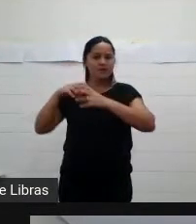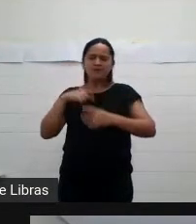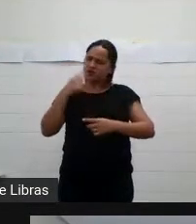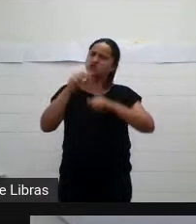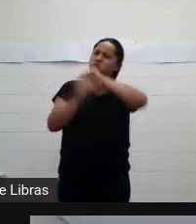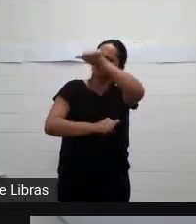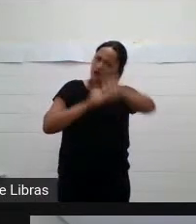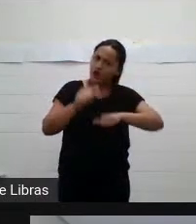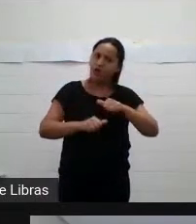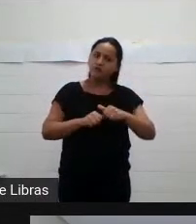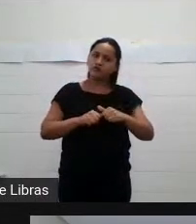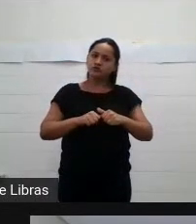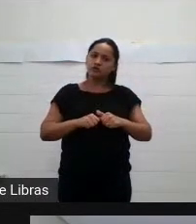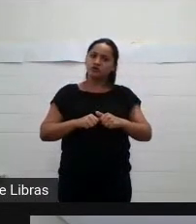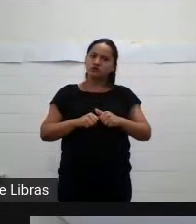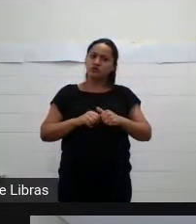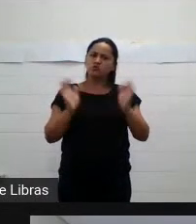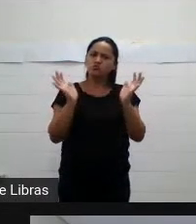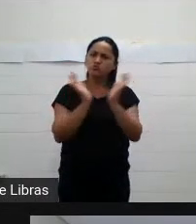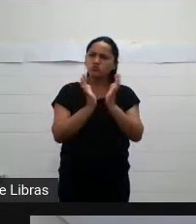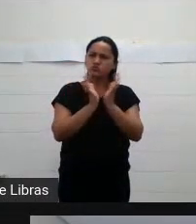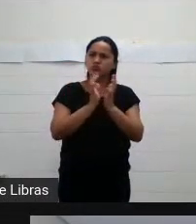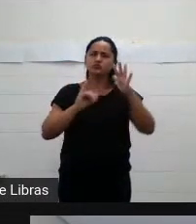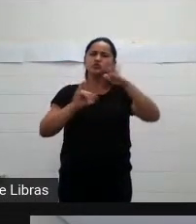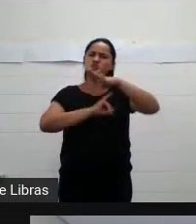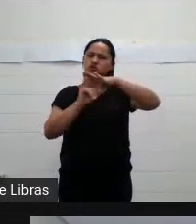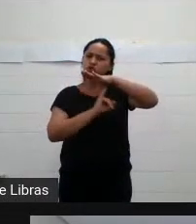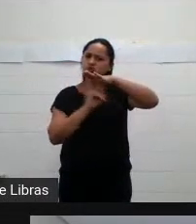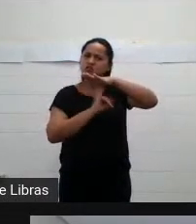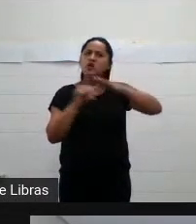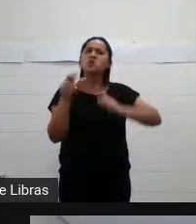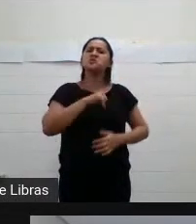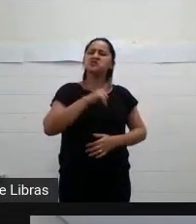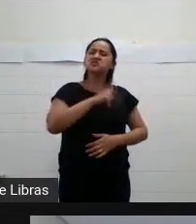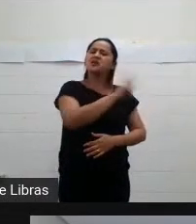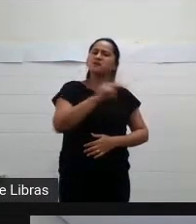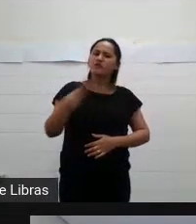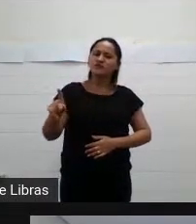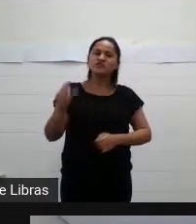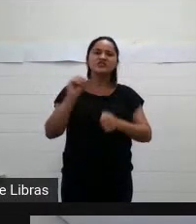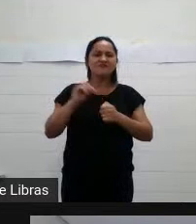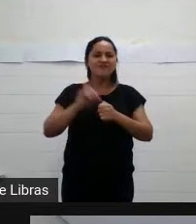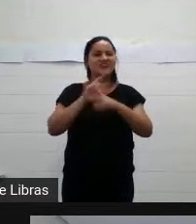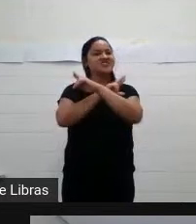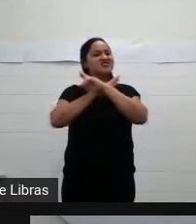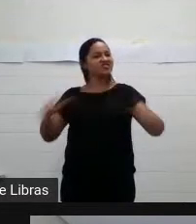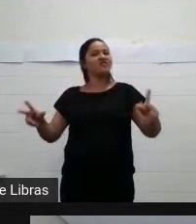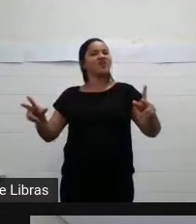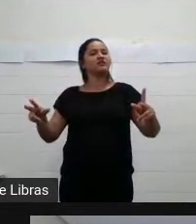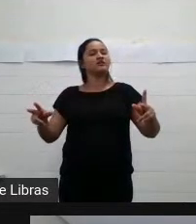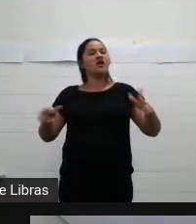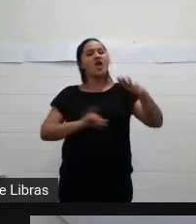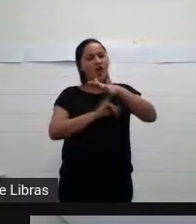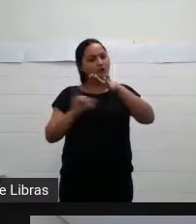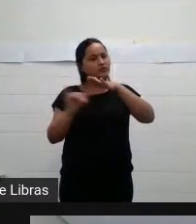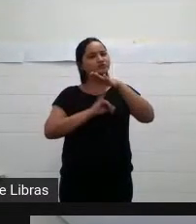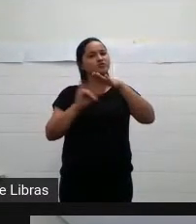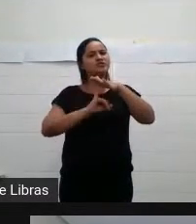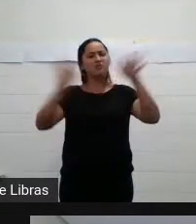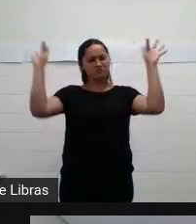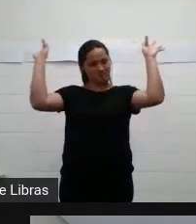Uma instituição que tem professores que fazem acontecer é uma instituição muito feliz.